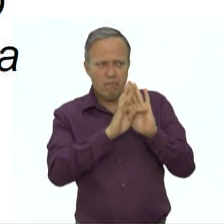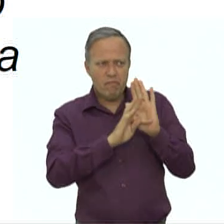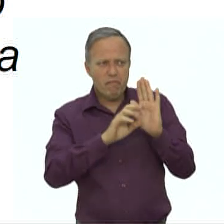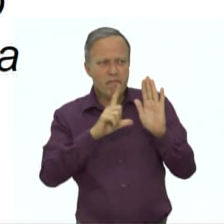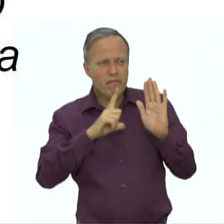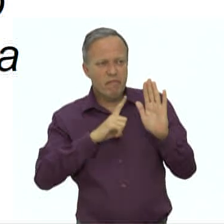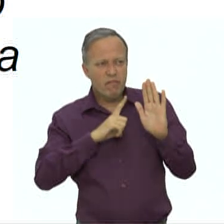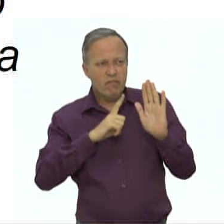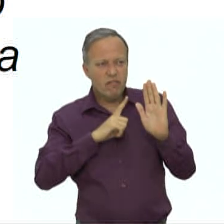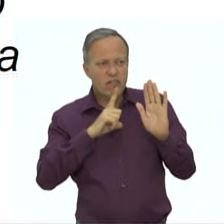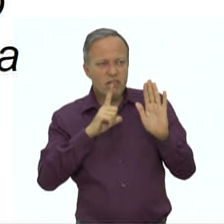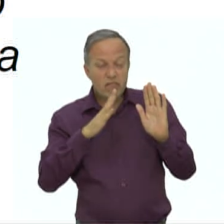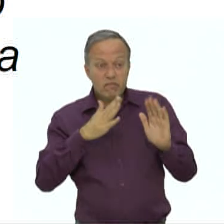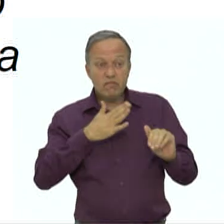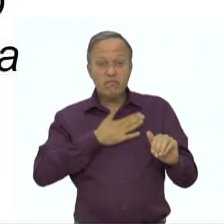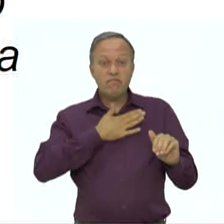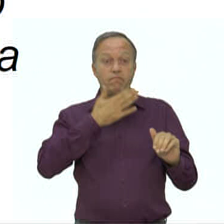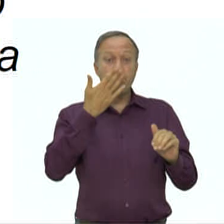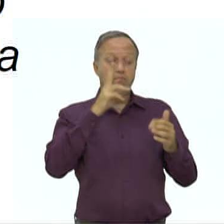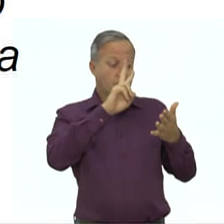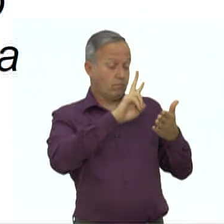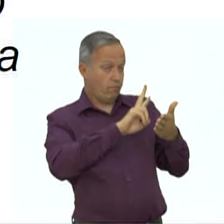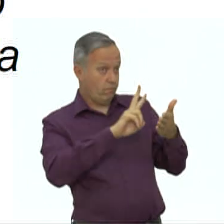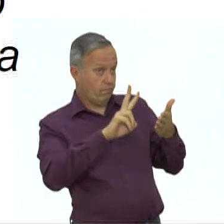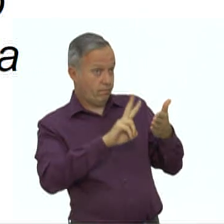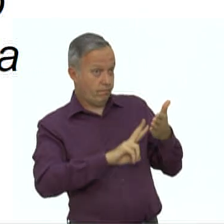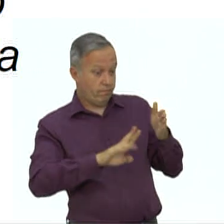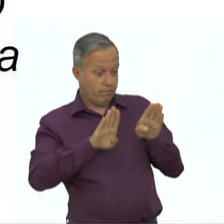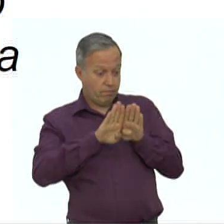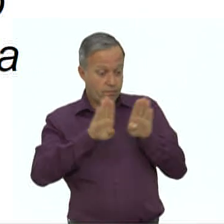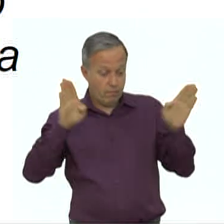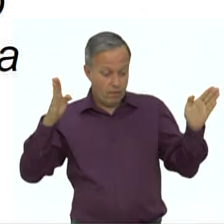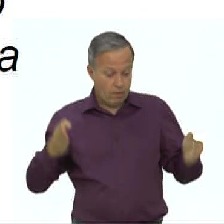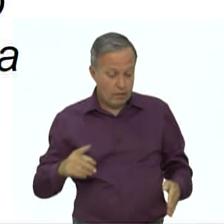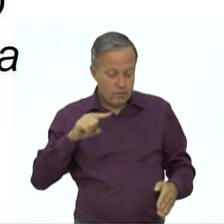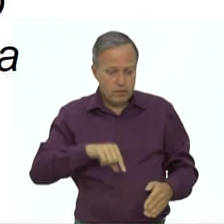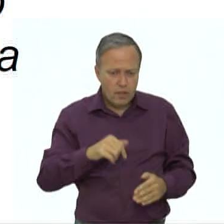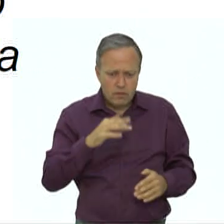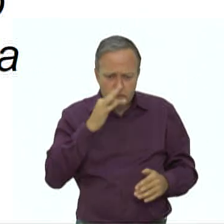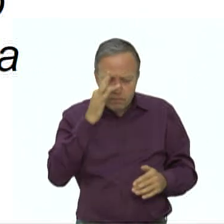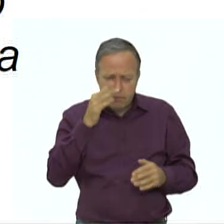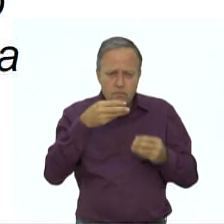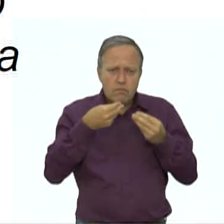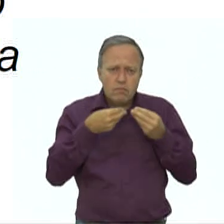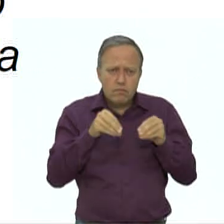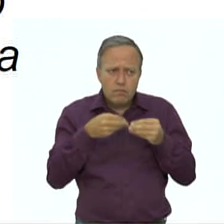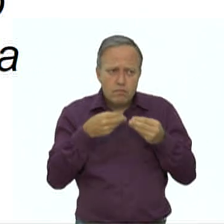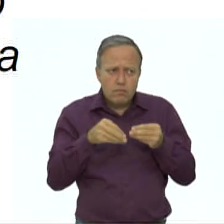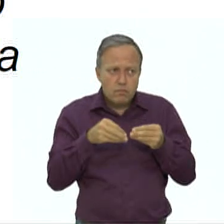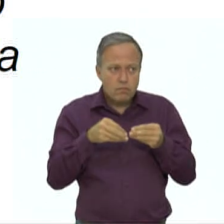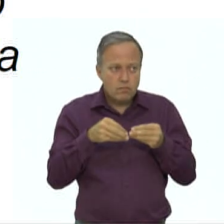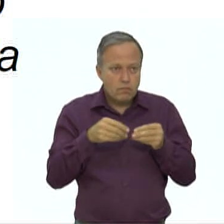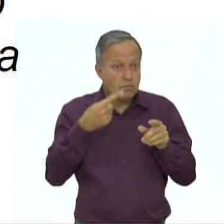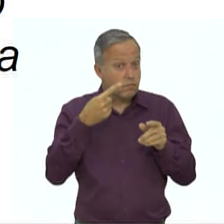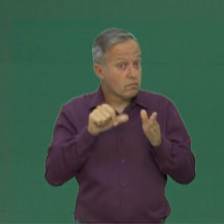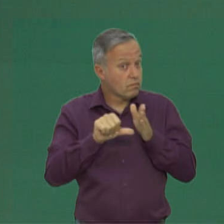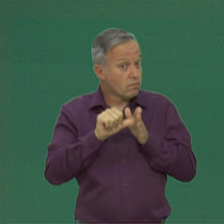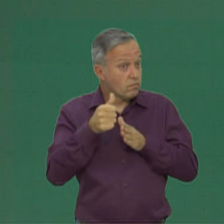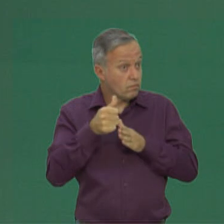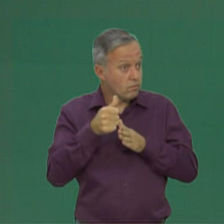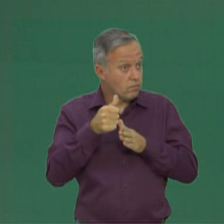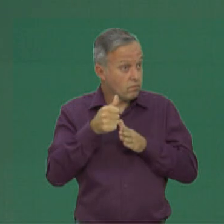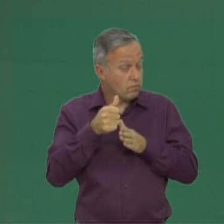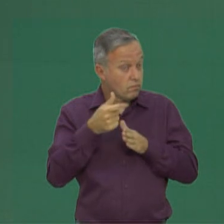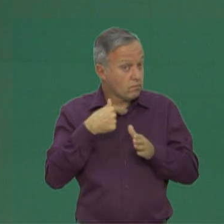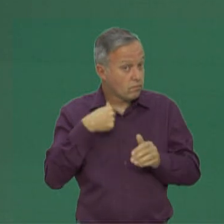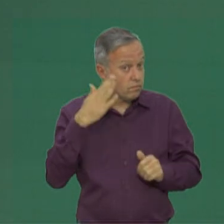pode ser considerado una surpresa al lector la palmera de plástico que hay dentro de la caja? Primeiro, você